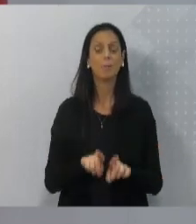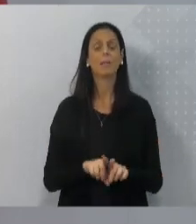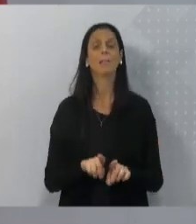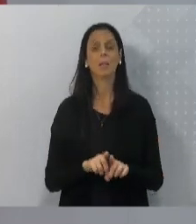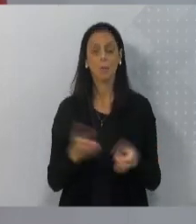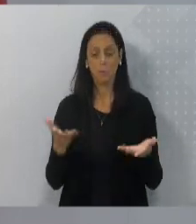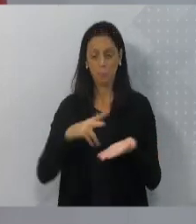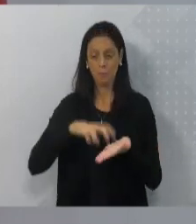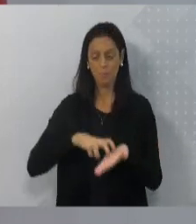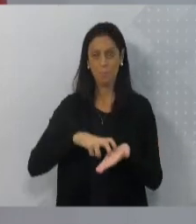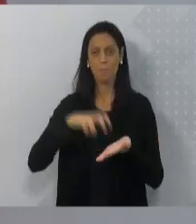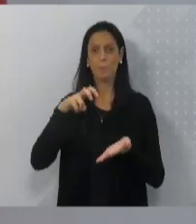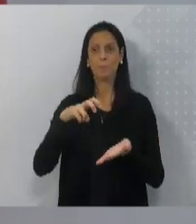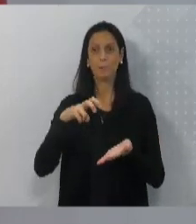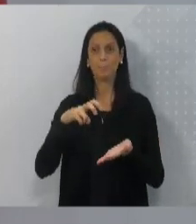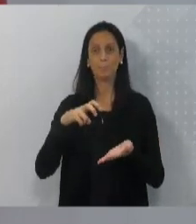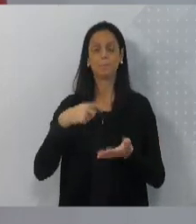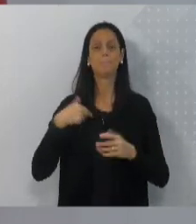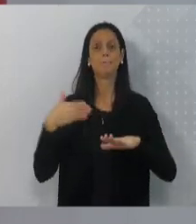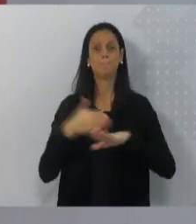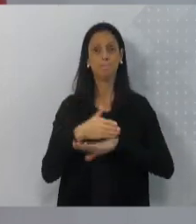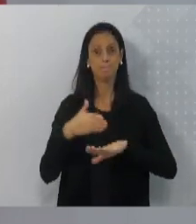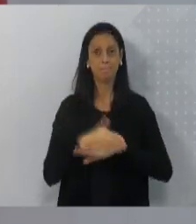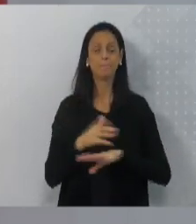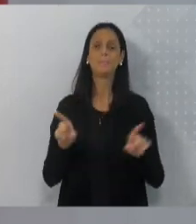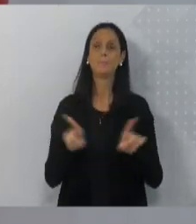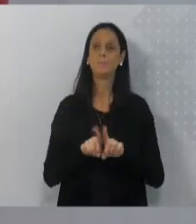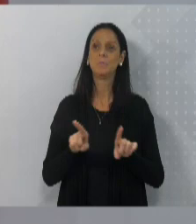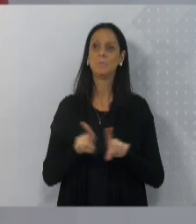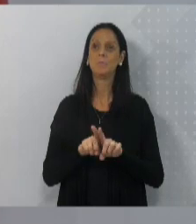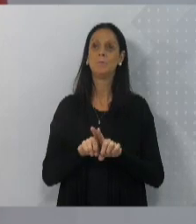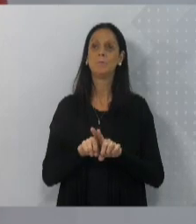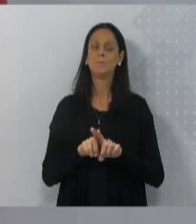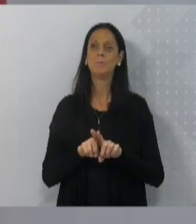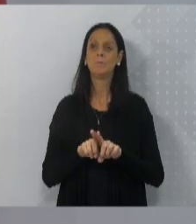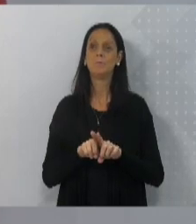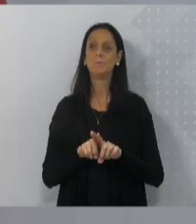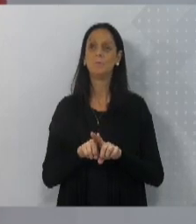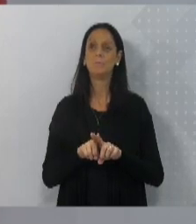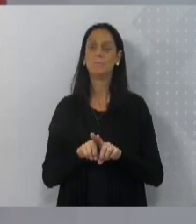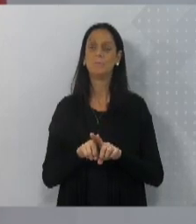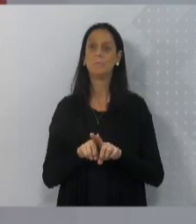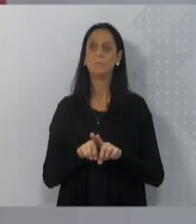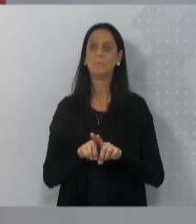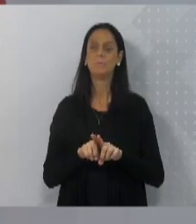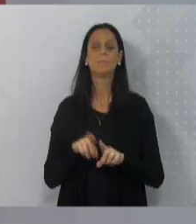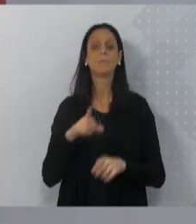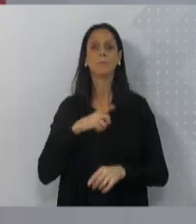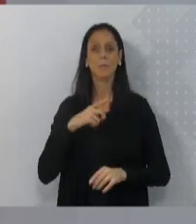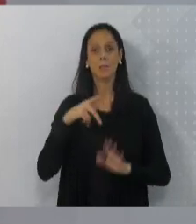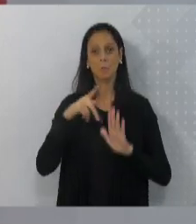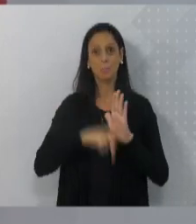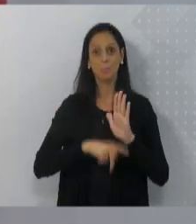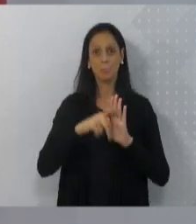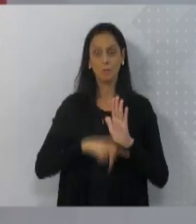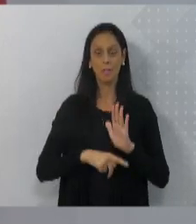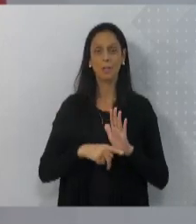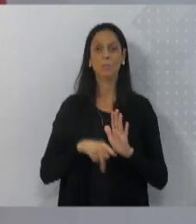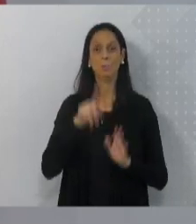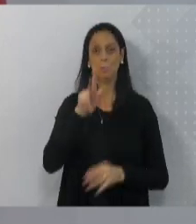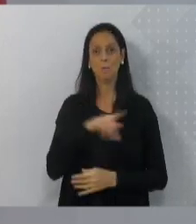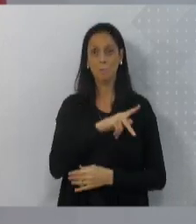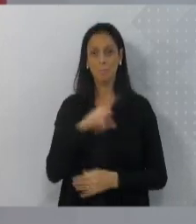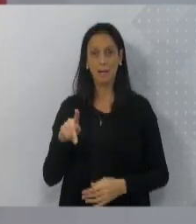manhã a participação da solenidade do projeto Pátria na Cidade,